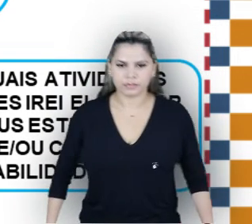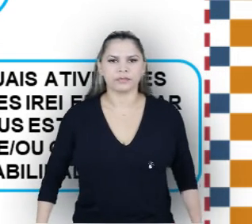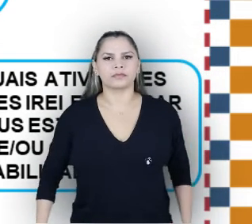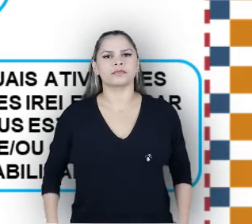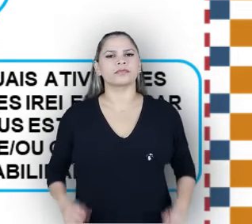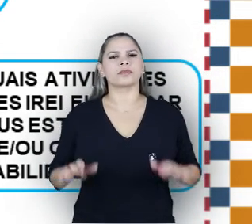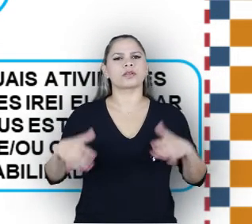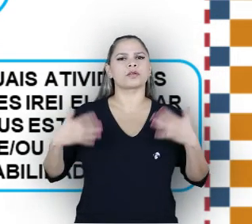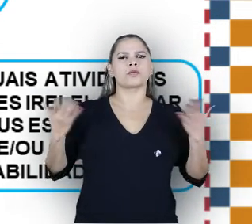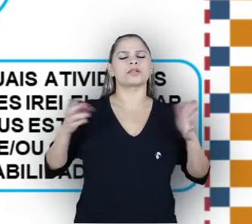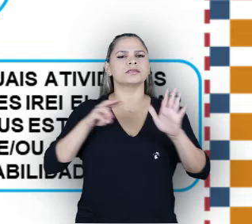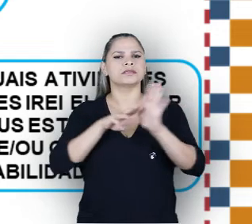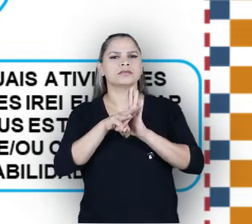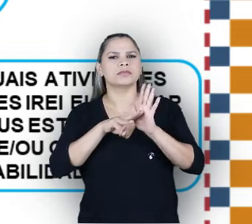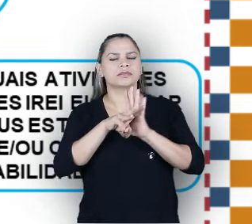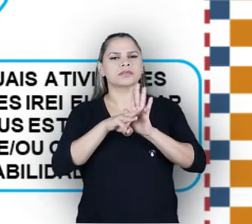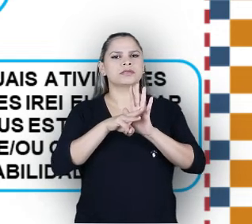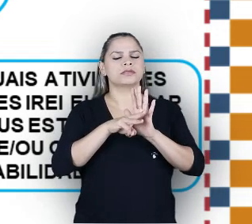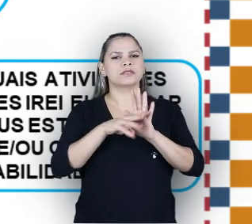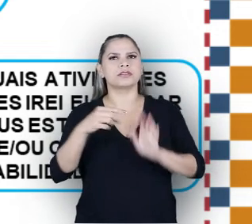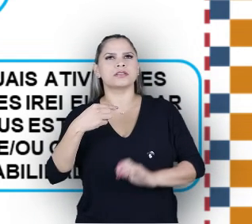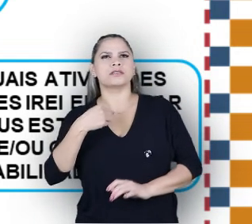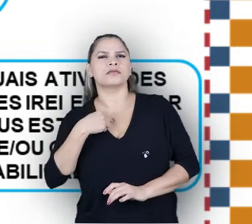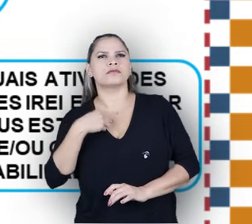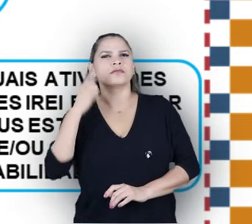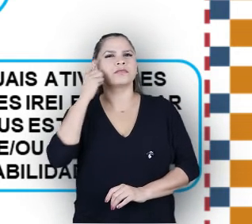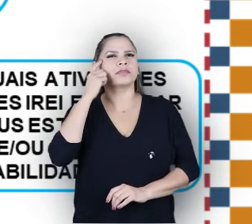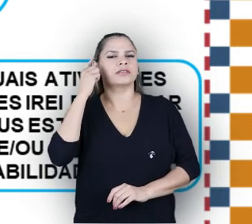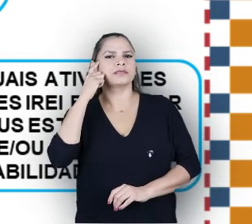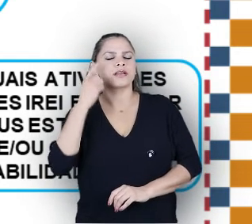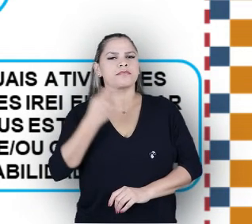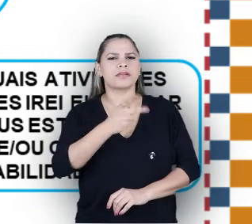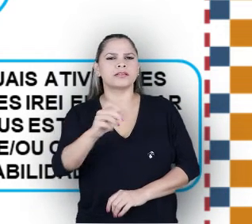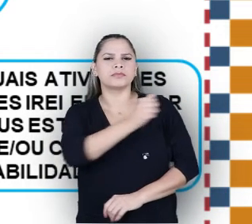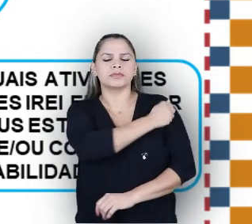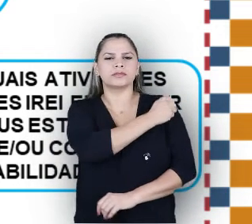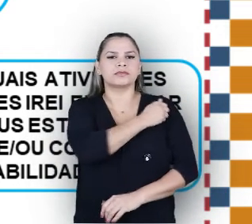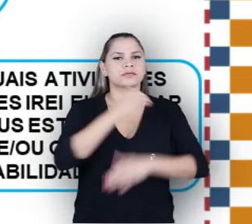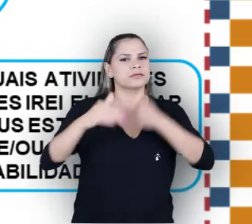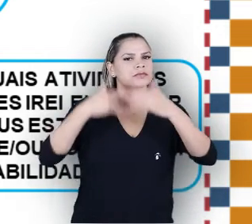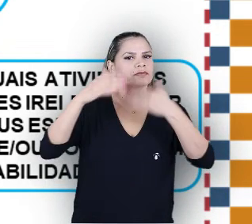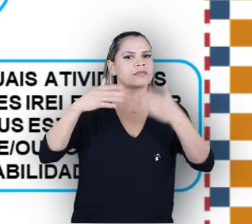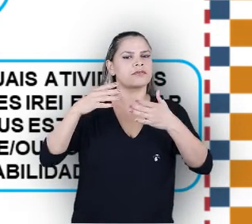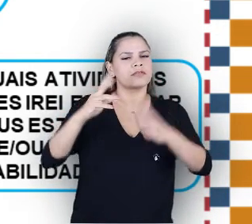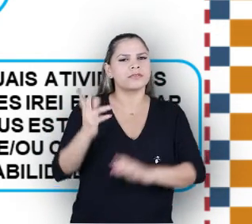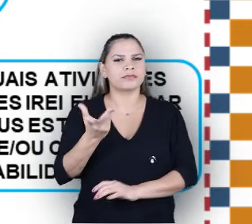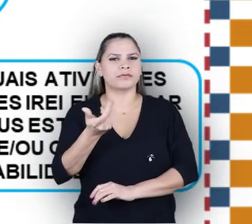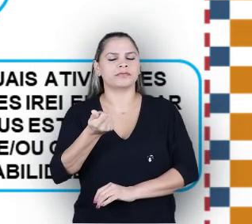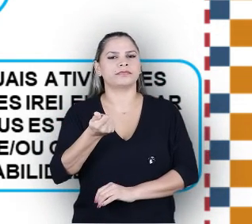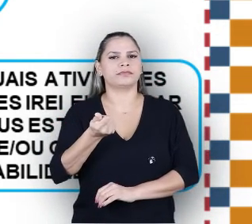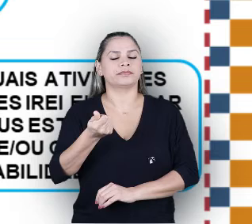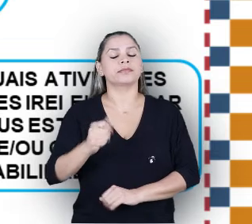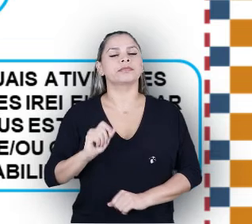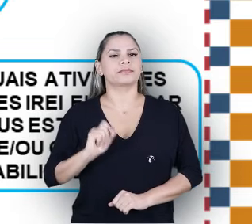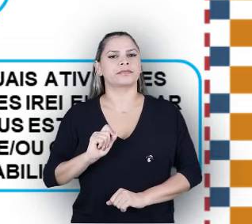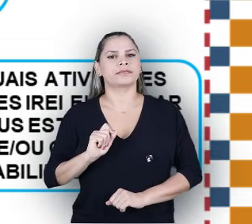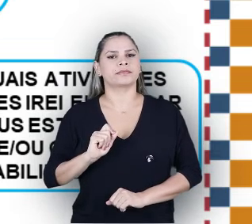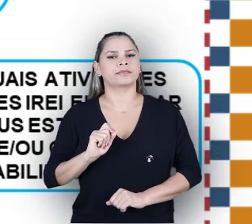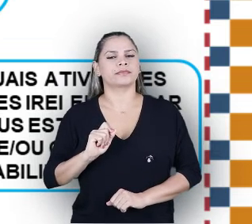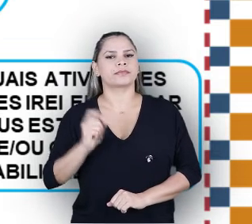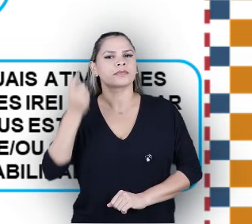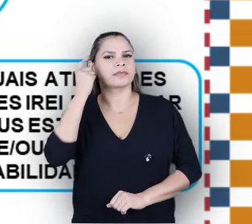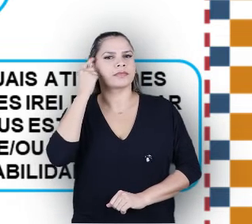vou pensar em quais atividades e ou avaliações eu irei elaborar para que os